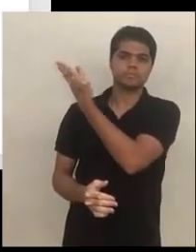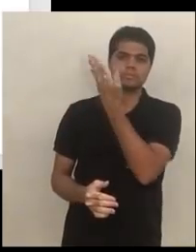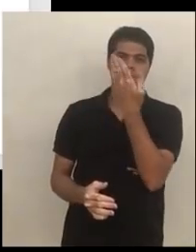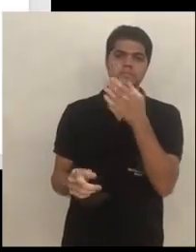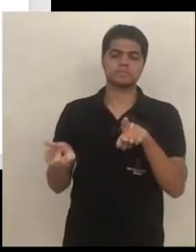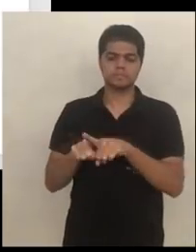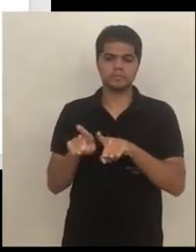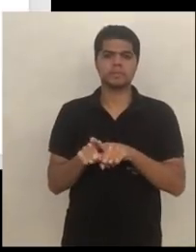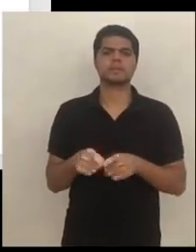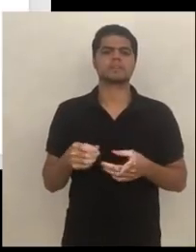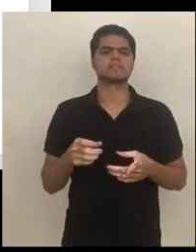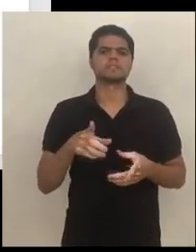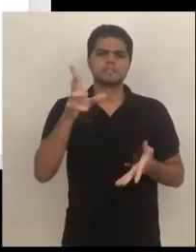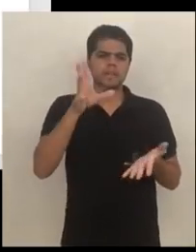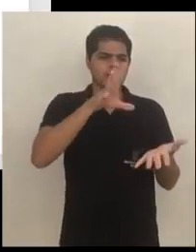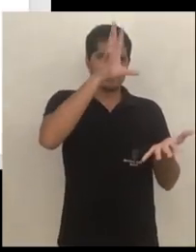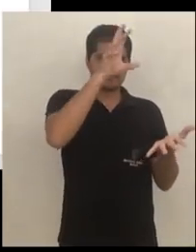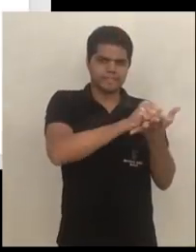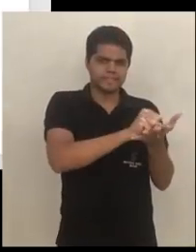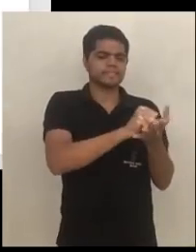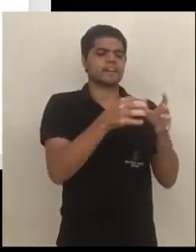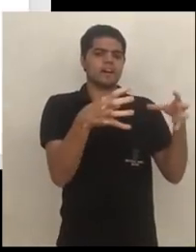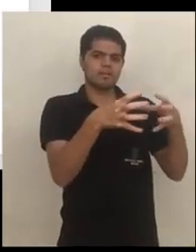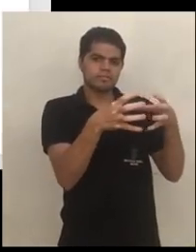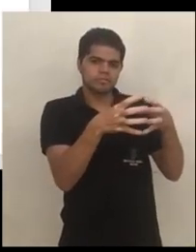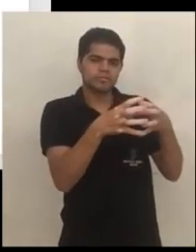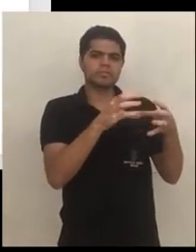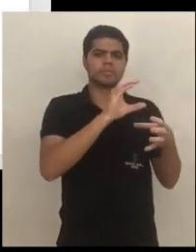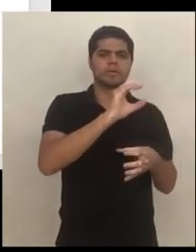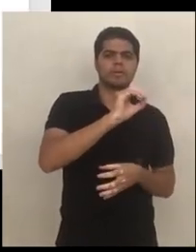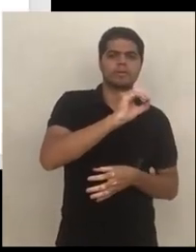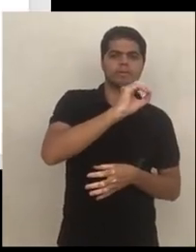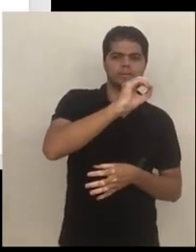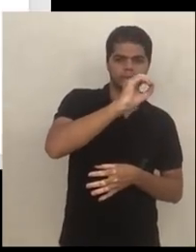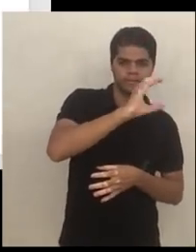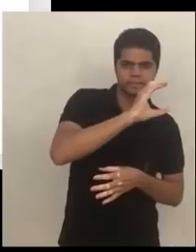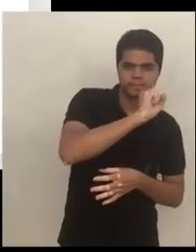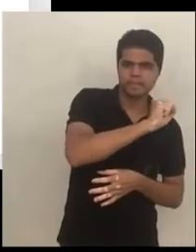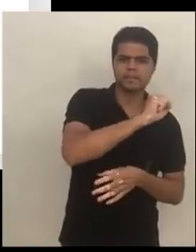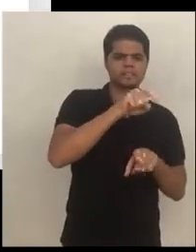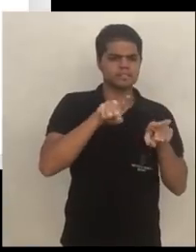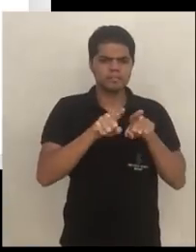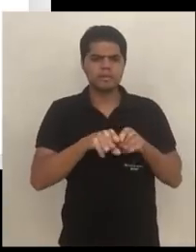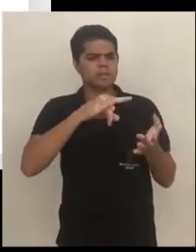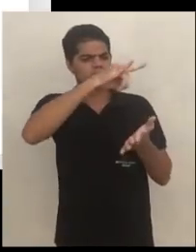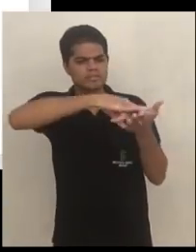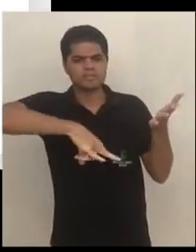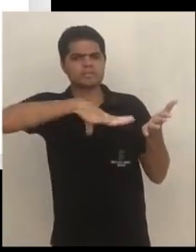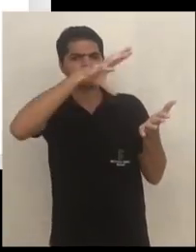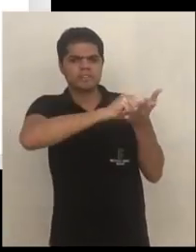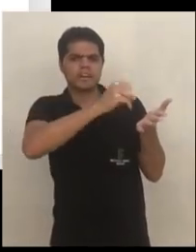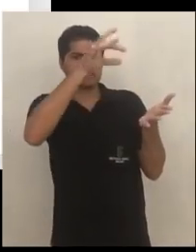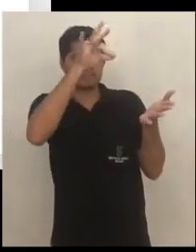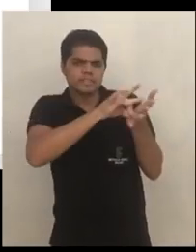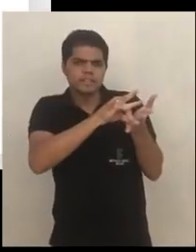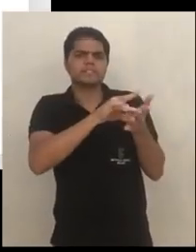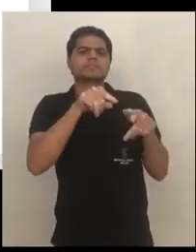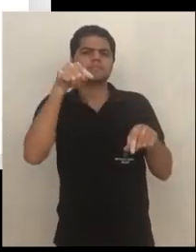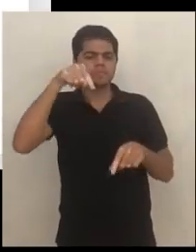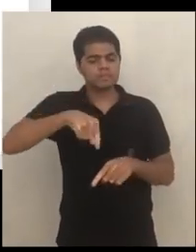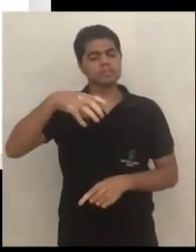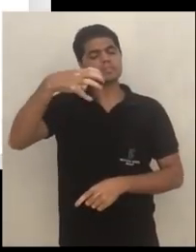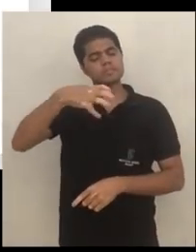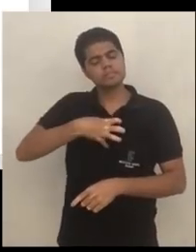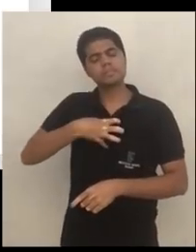OCS, verificar quais são os procedimentos, quer criar um OPAC, quer se certificar. Então, aqui no estado da Bahia,